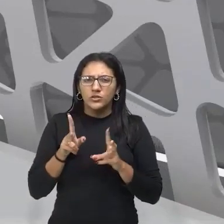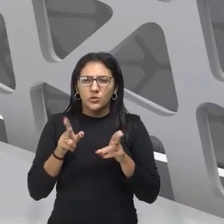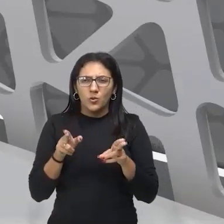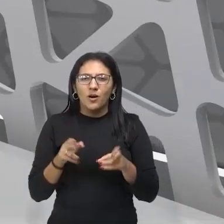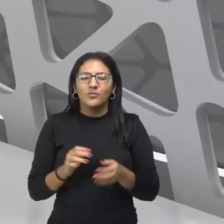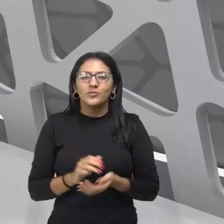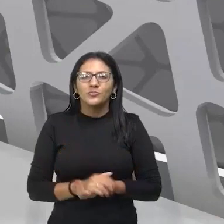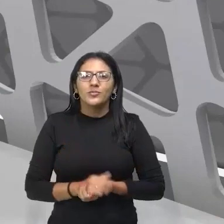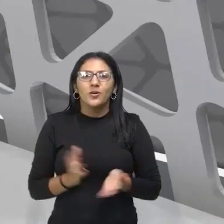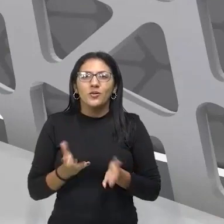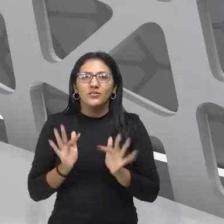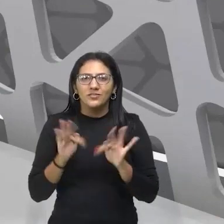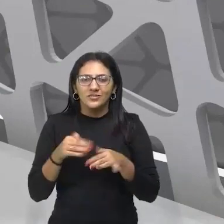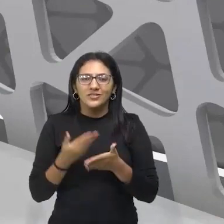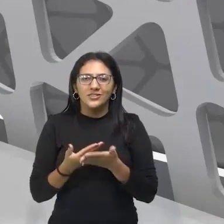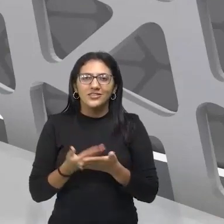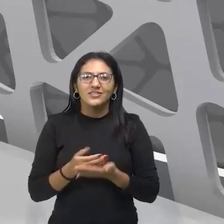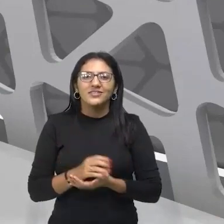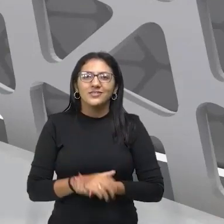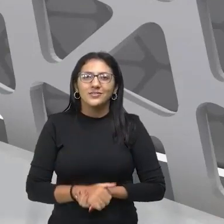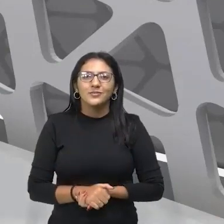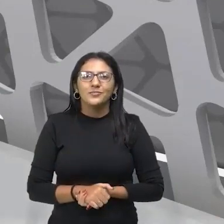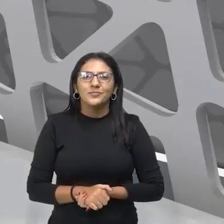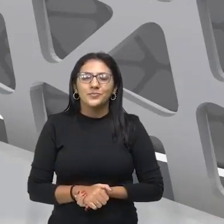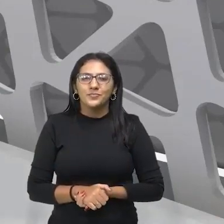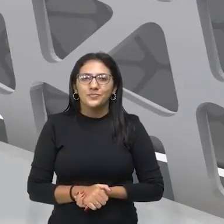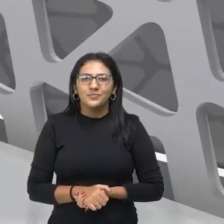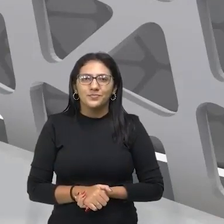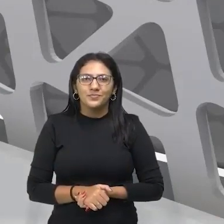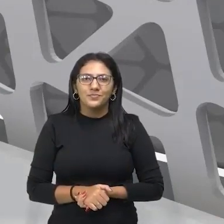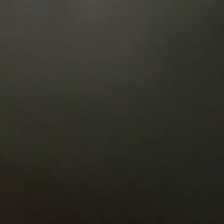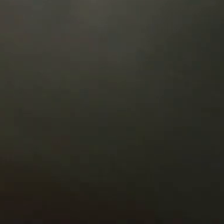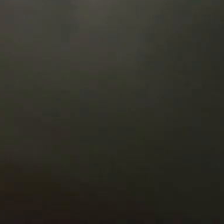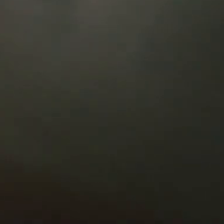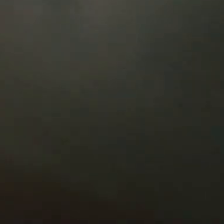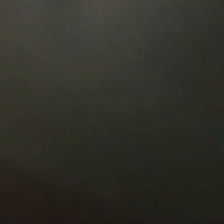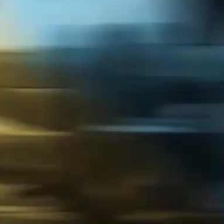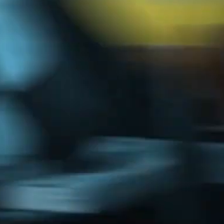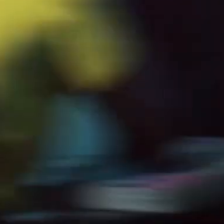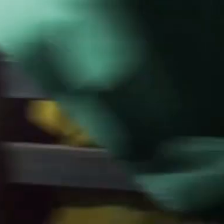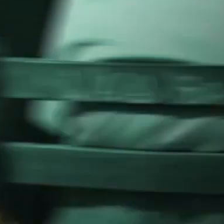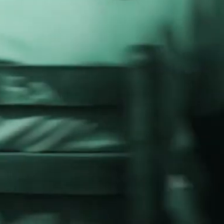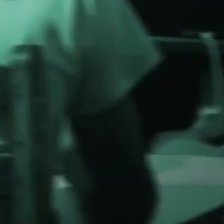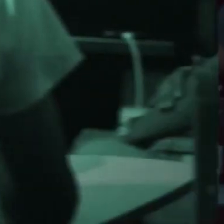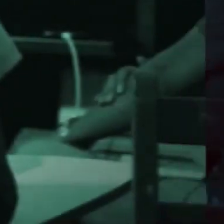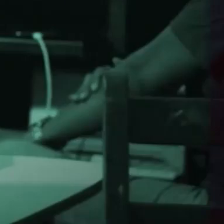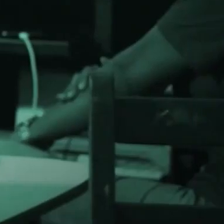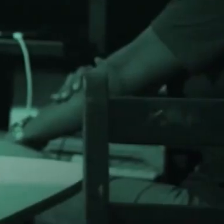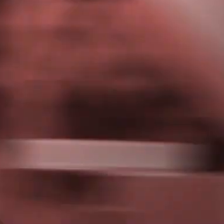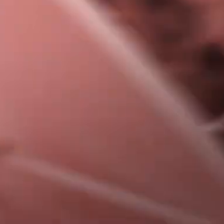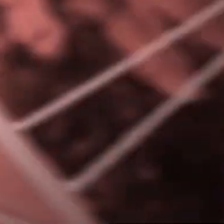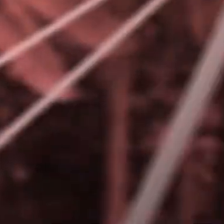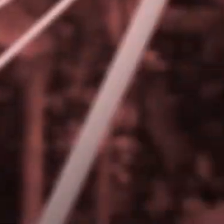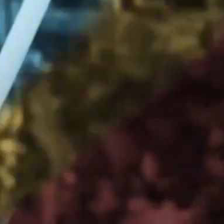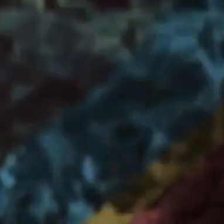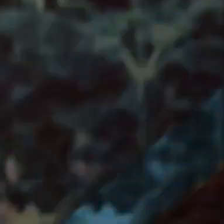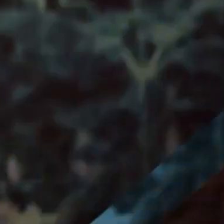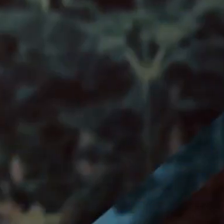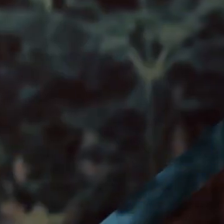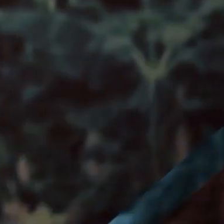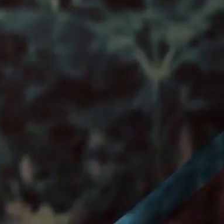né? Apesar que tem gente que usa roupa aí por décadas, tá bom?